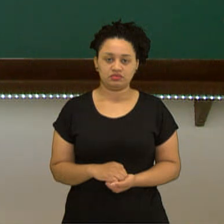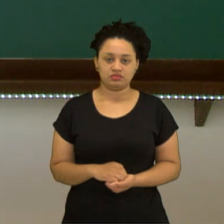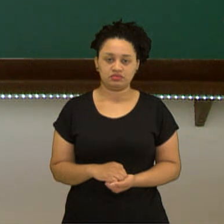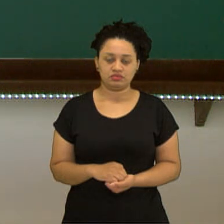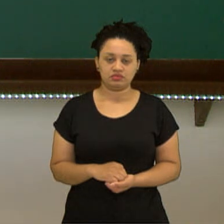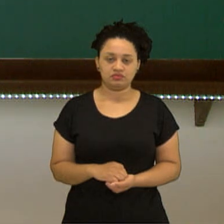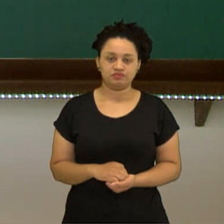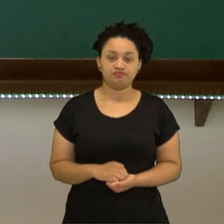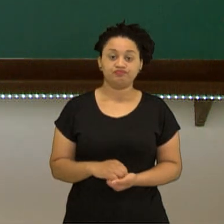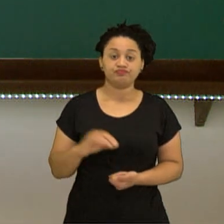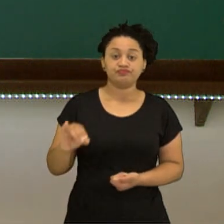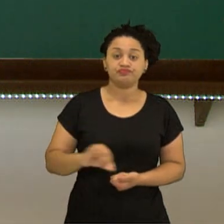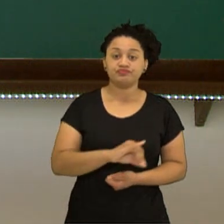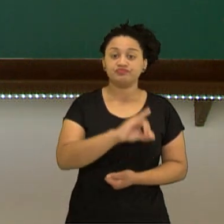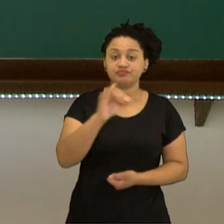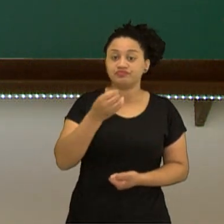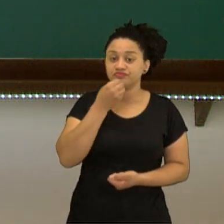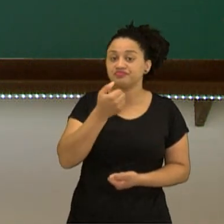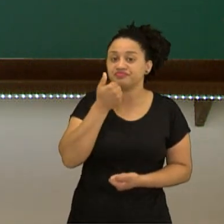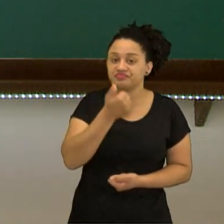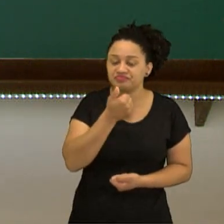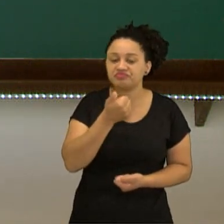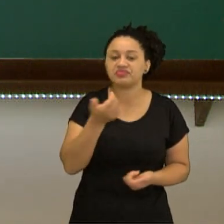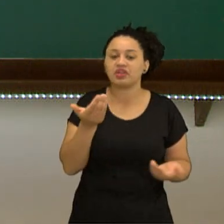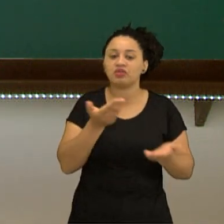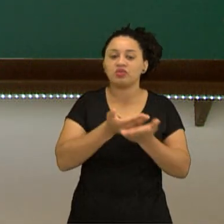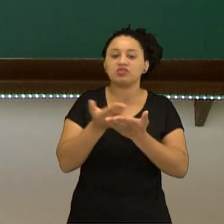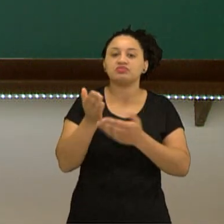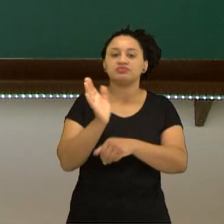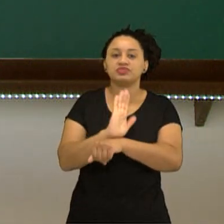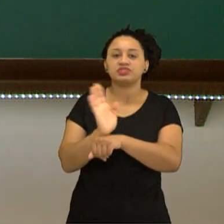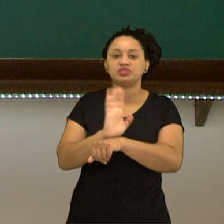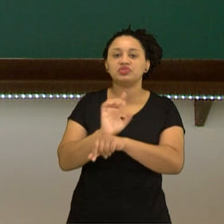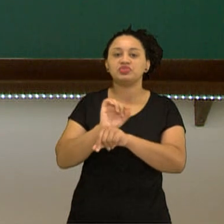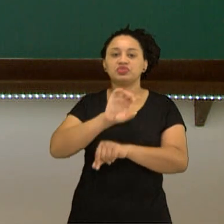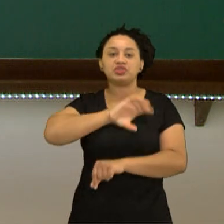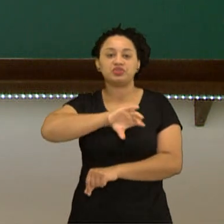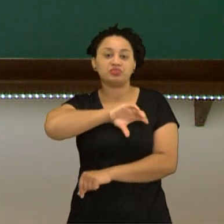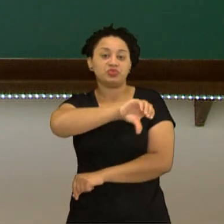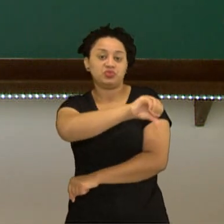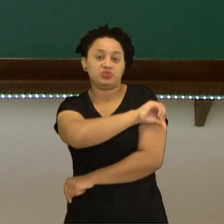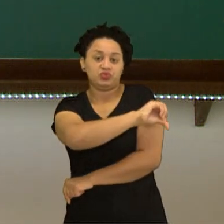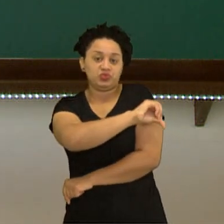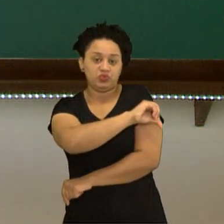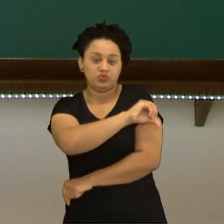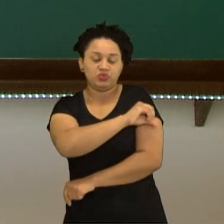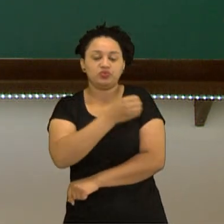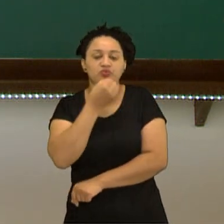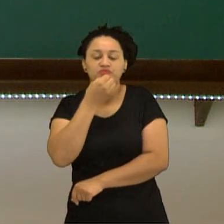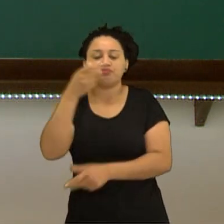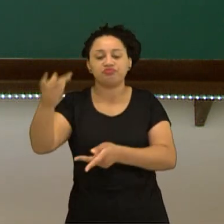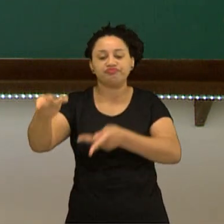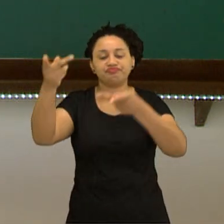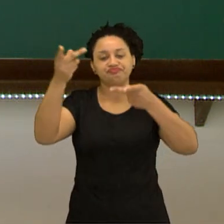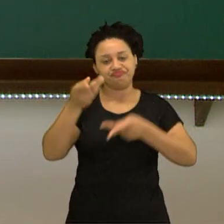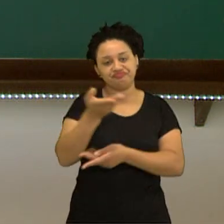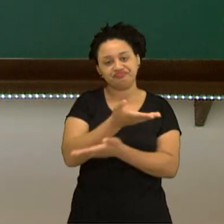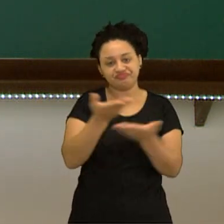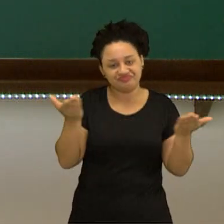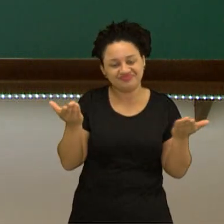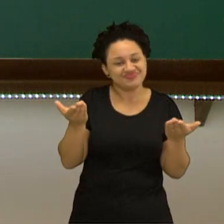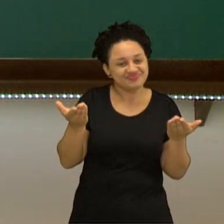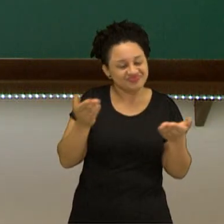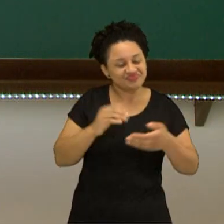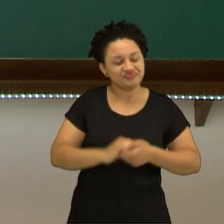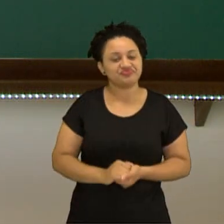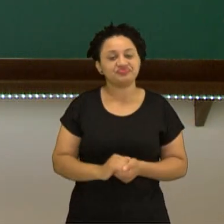Fala galera, beleza? Estamos começando o nosso vídeo de língua portuguesa do 9º ano. Seja bem-vinda, seja bem-vindo.